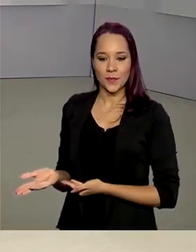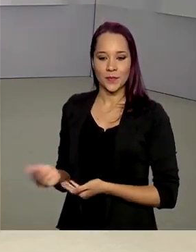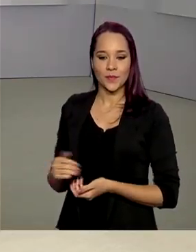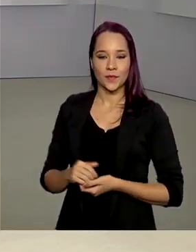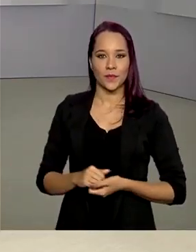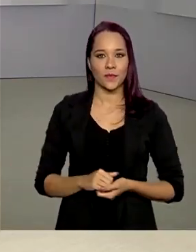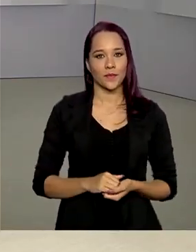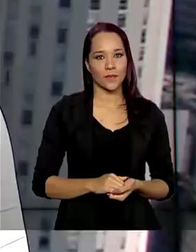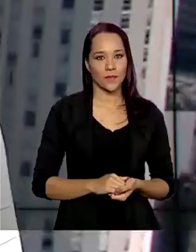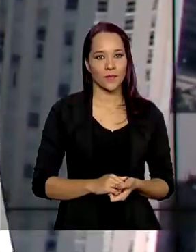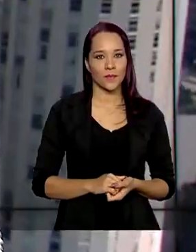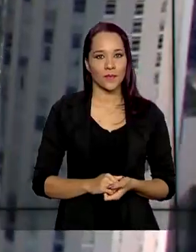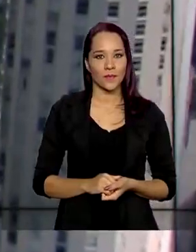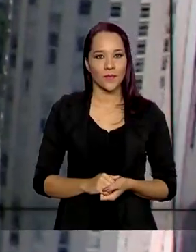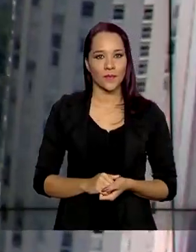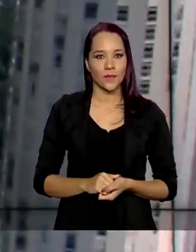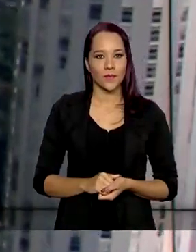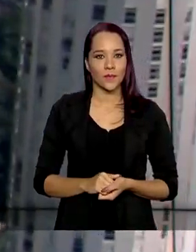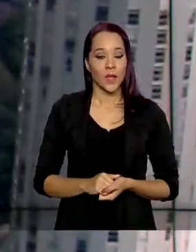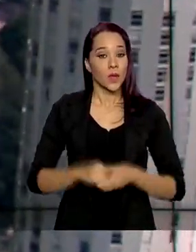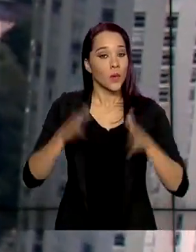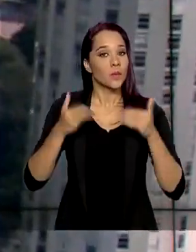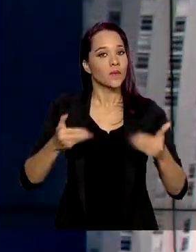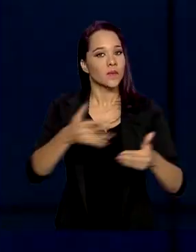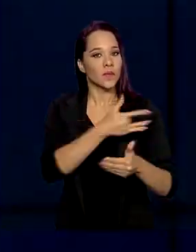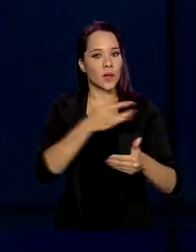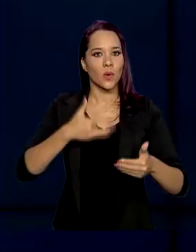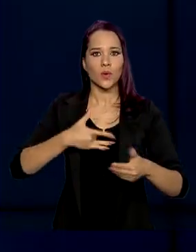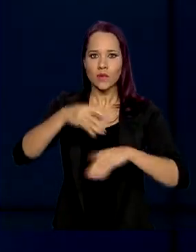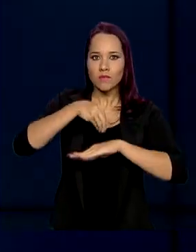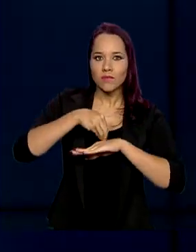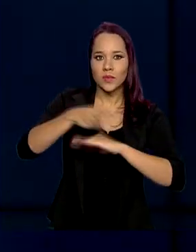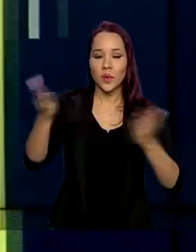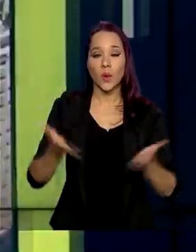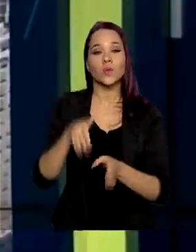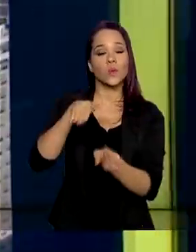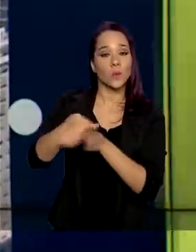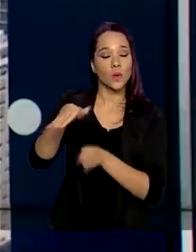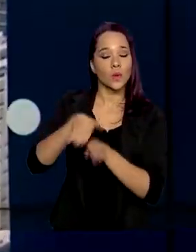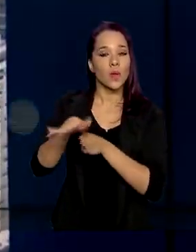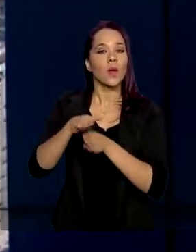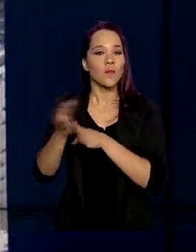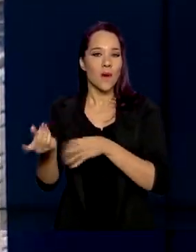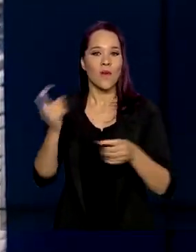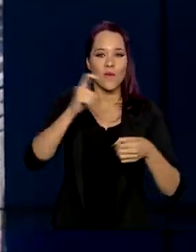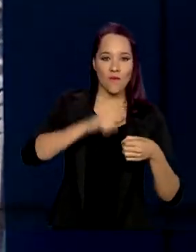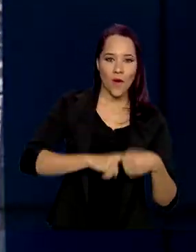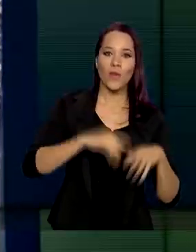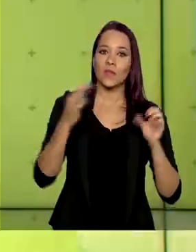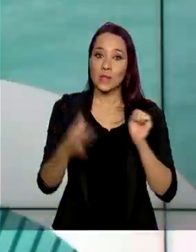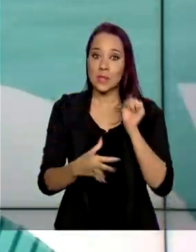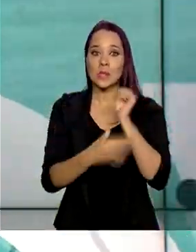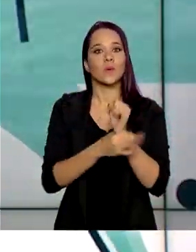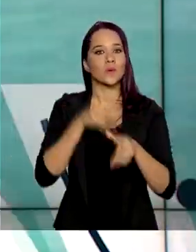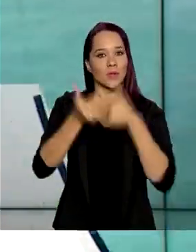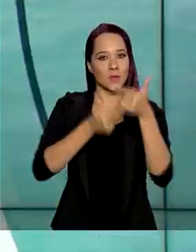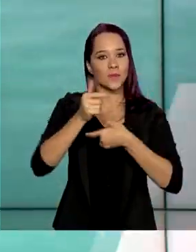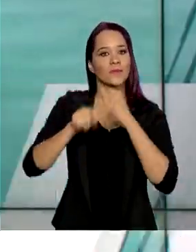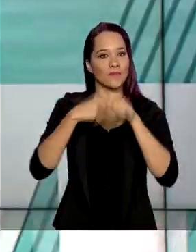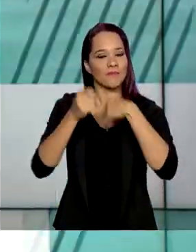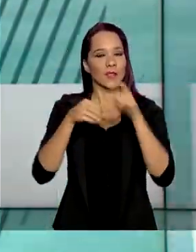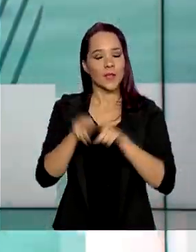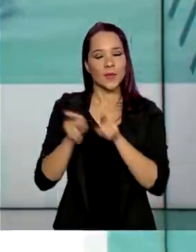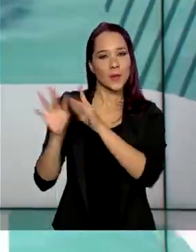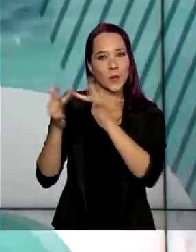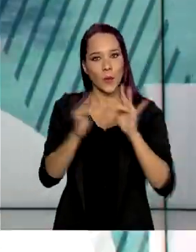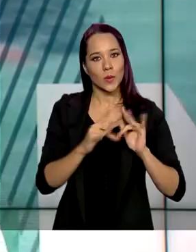.br. O Ministério da Saúde publicou hoje orientações para a retomada segura da atividade econômica e